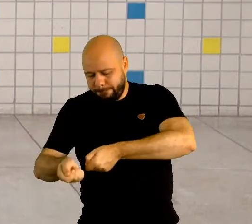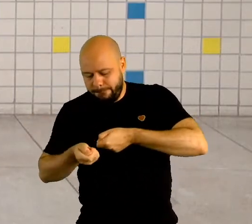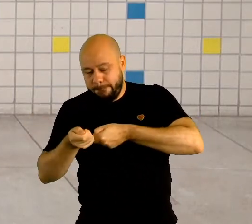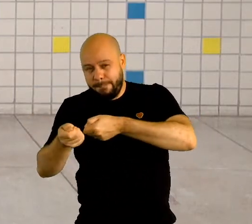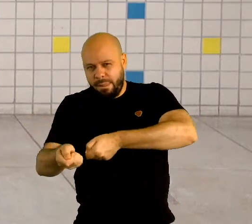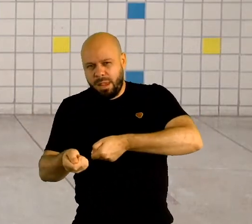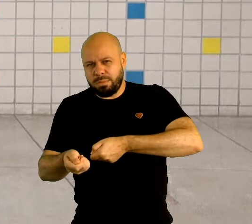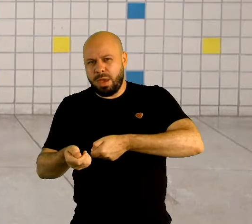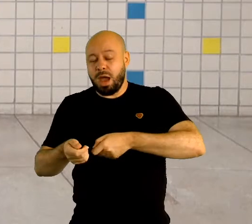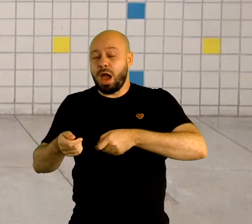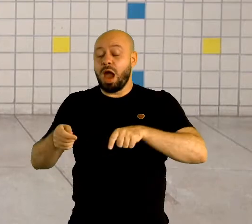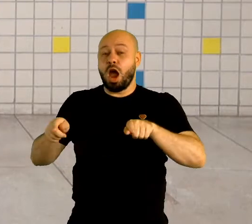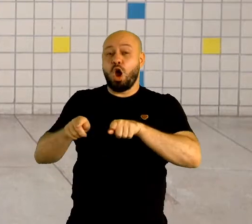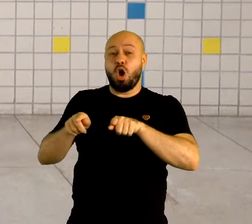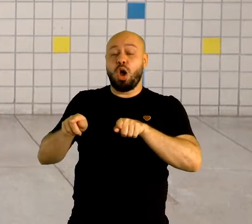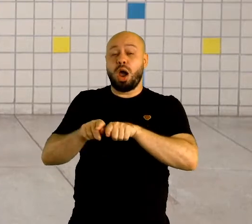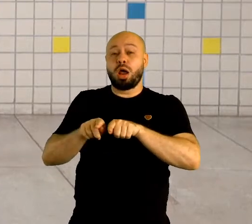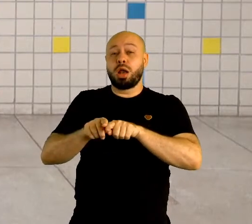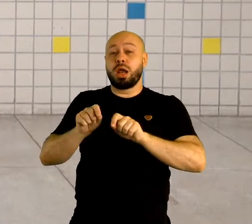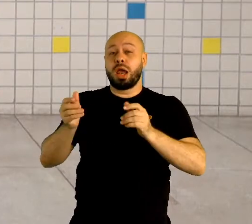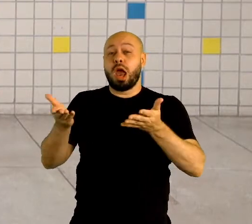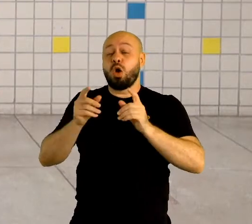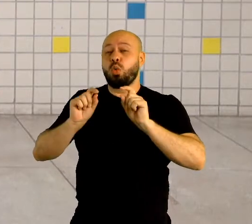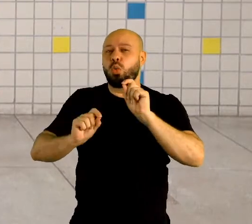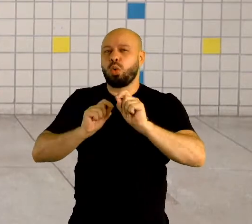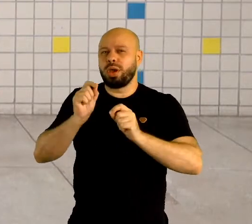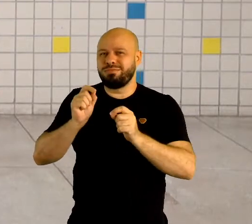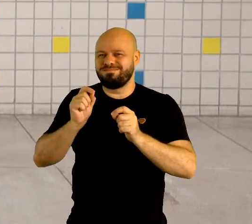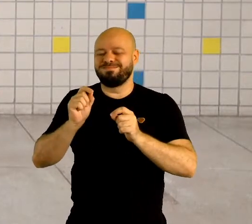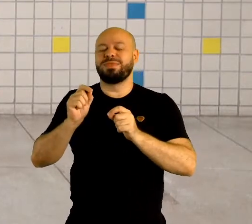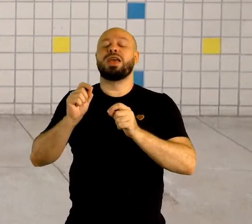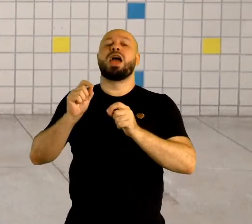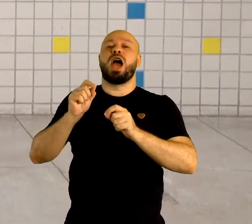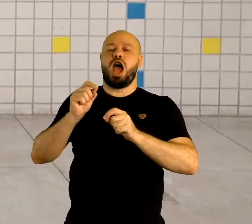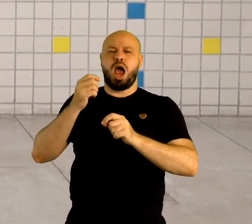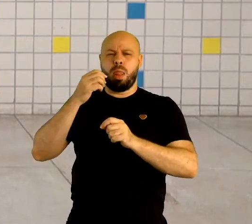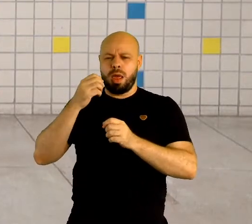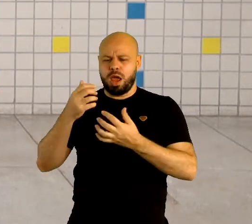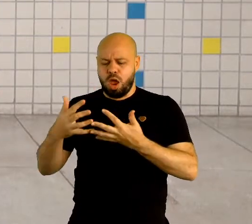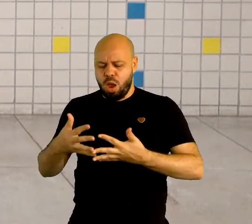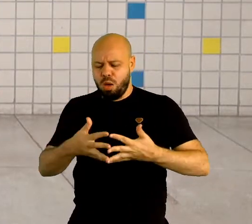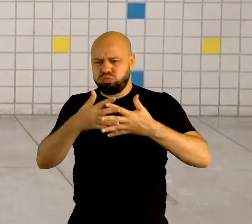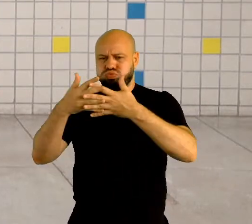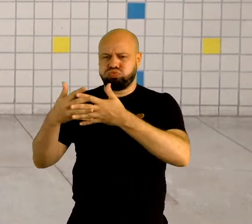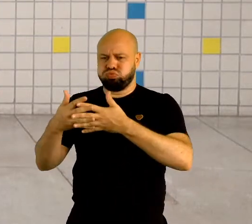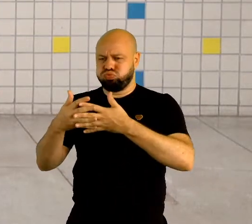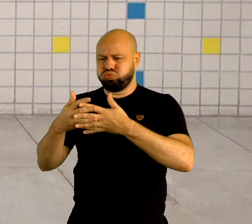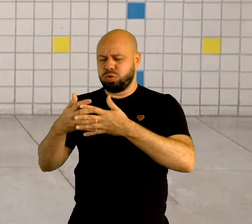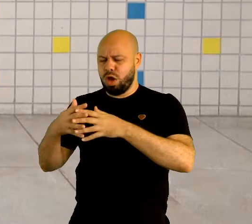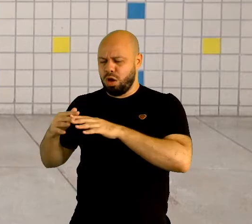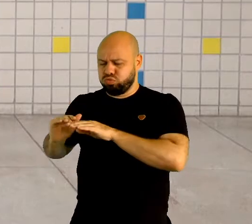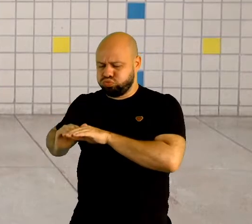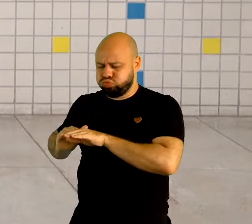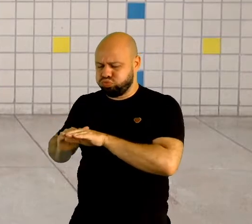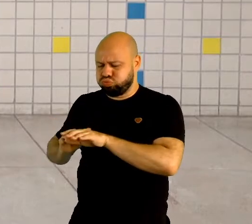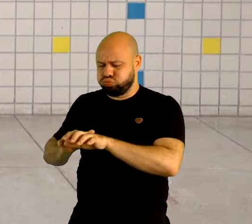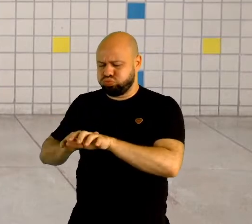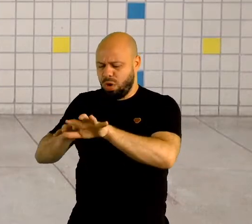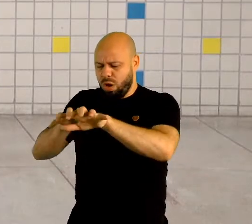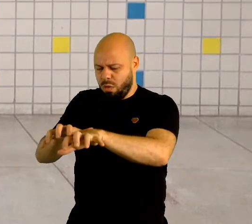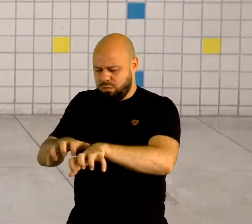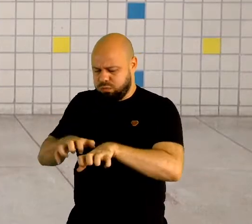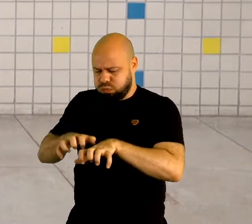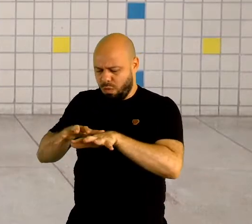mecanizada, automatizada e que conta com a participação ali de mão de